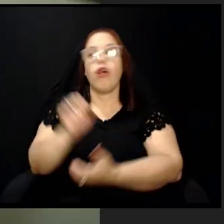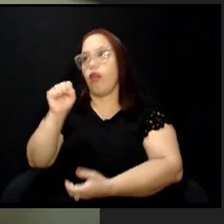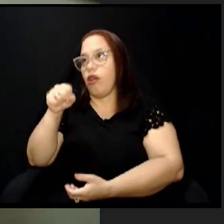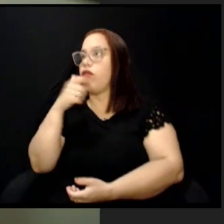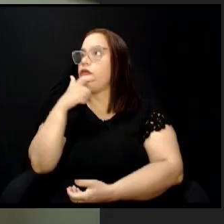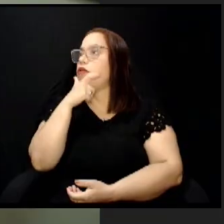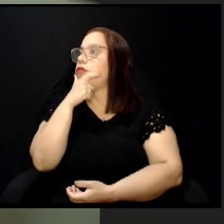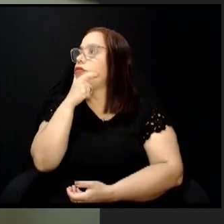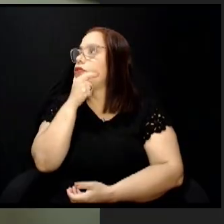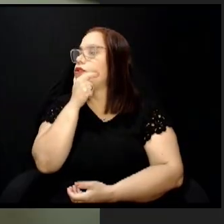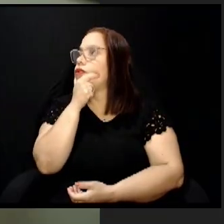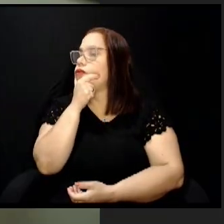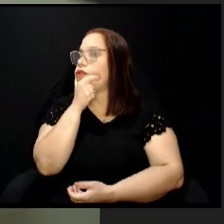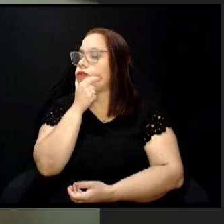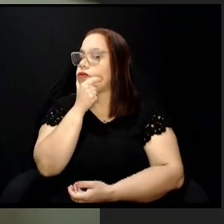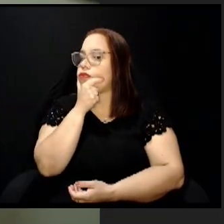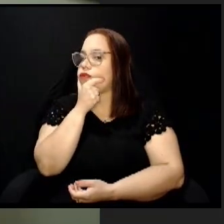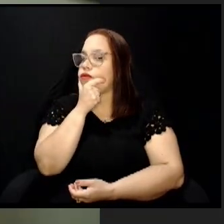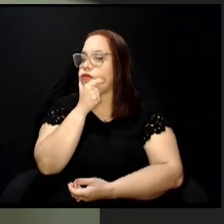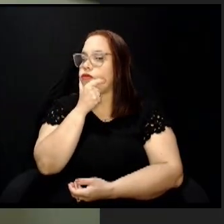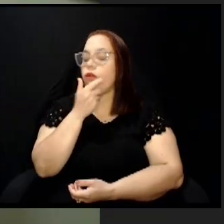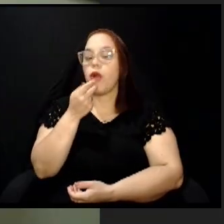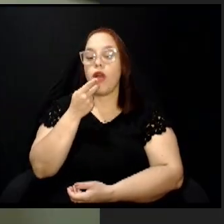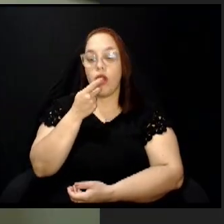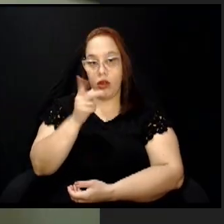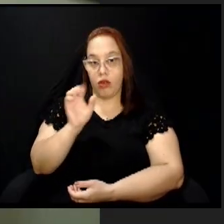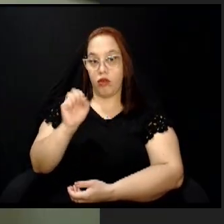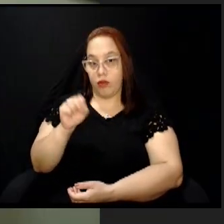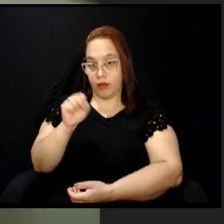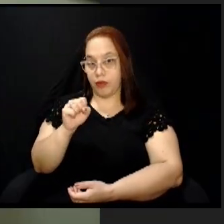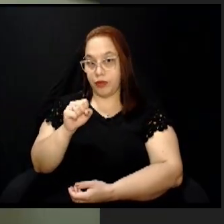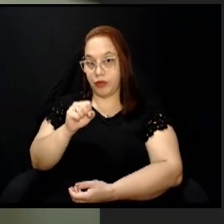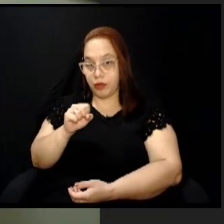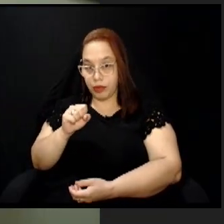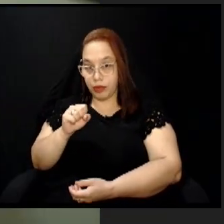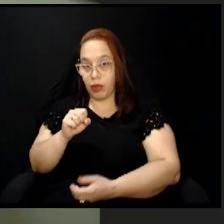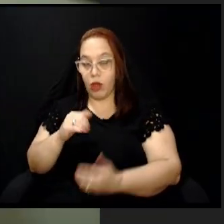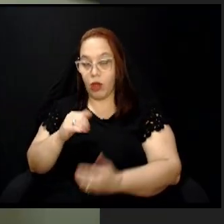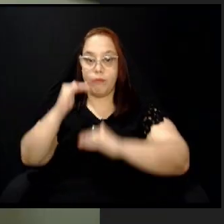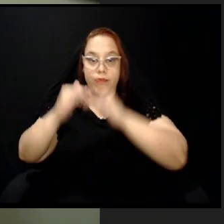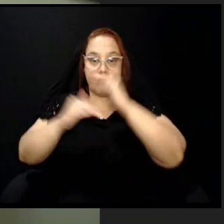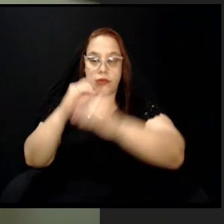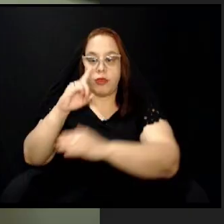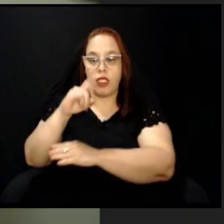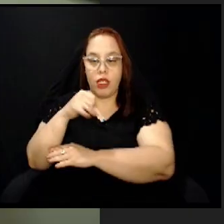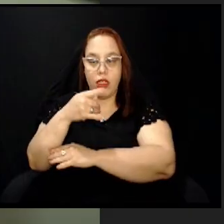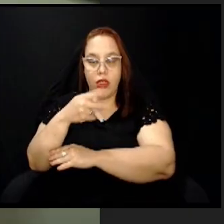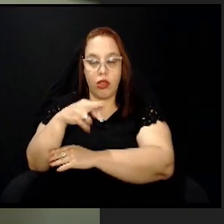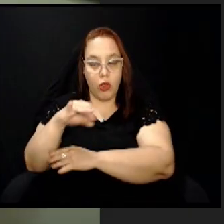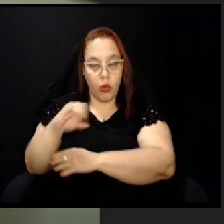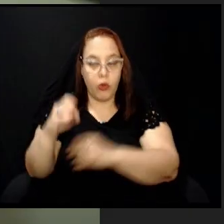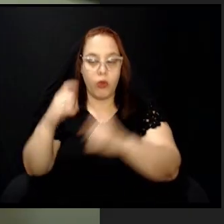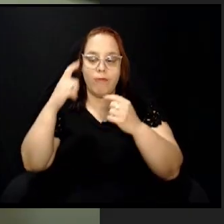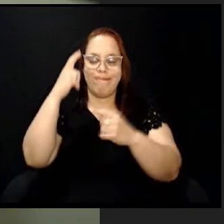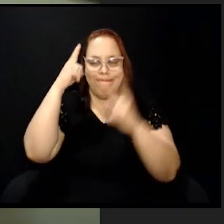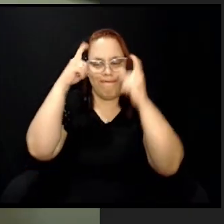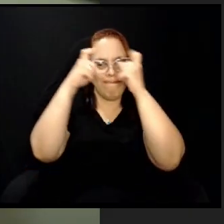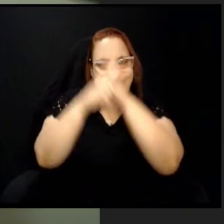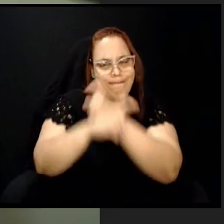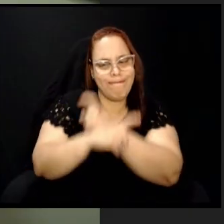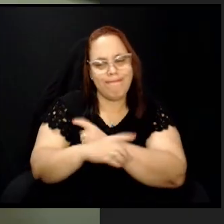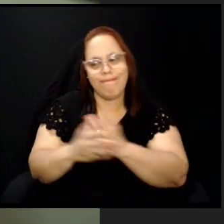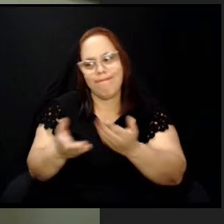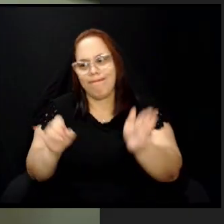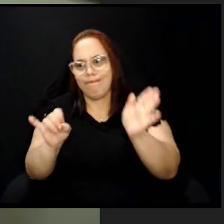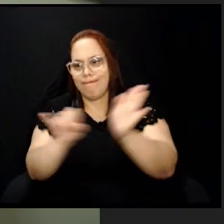Então, assim, é bem o que você disse mesmo, que por conta do estado avançado de decomposição é difícil determinar,